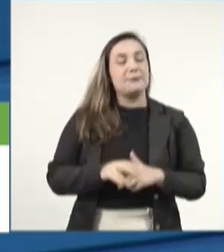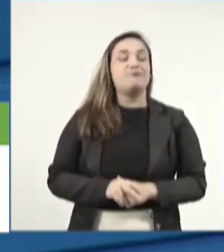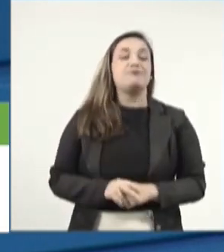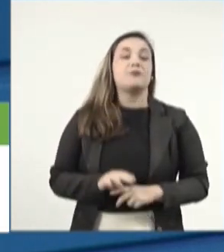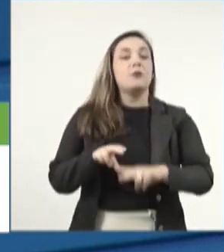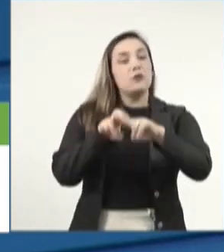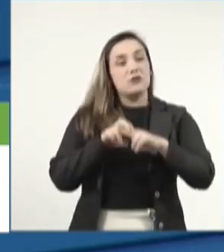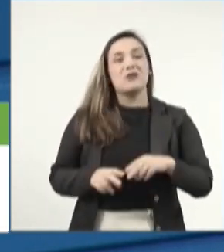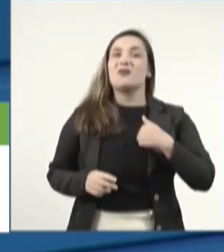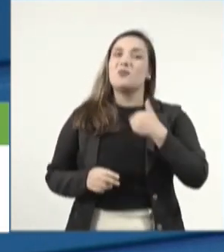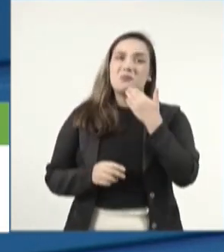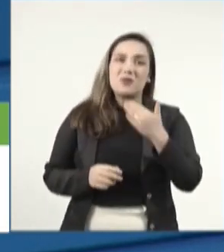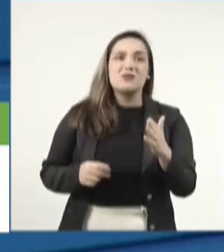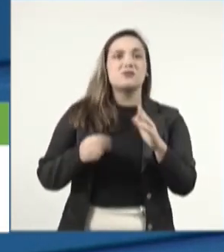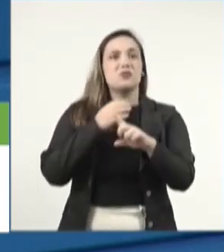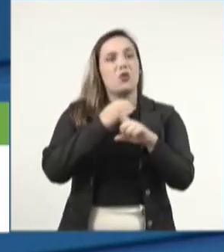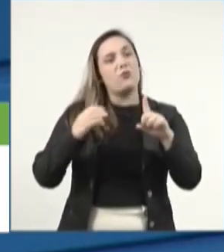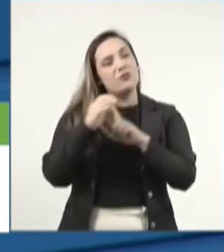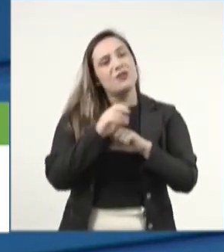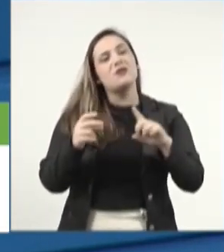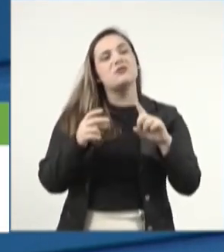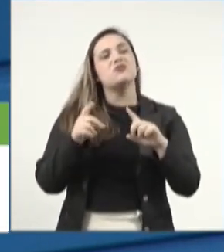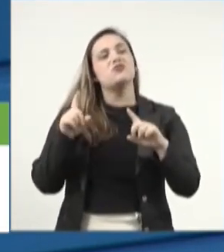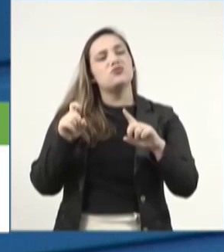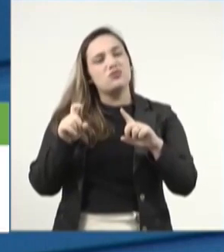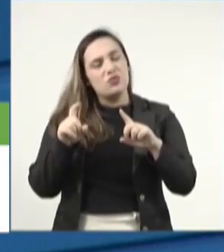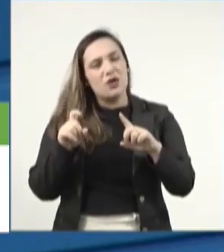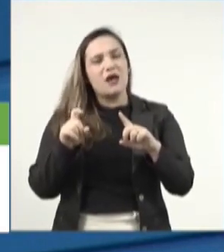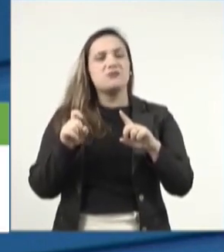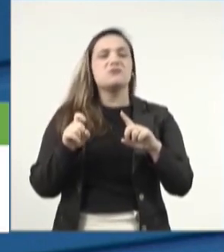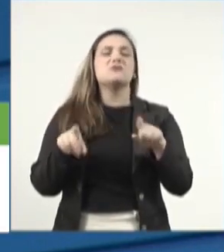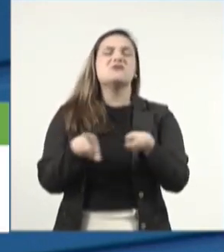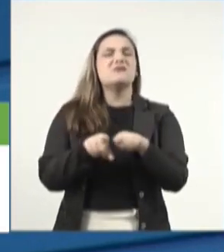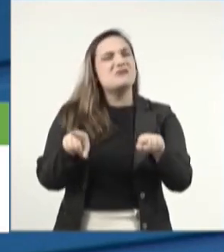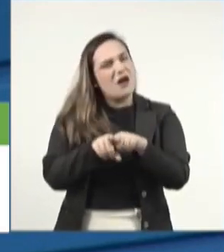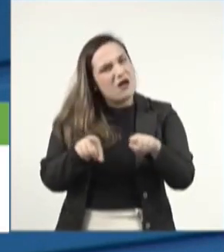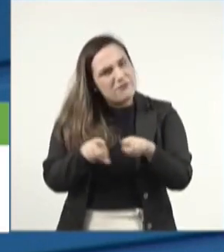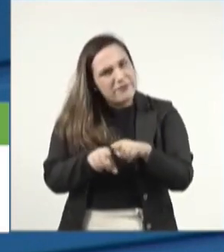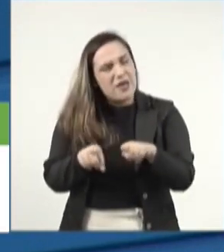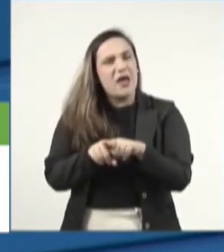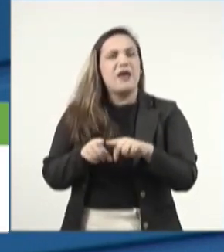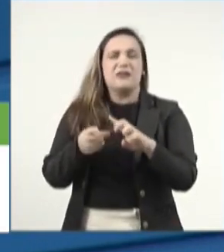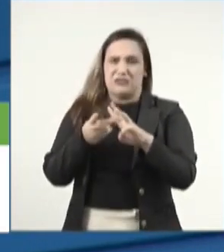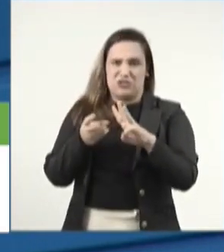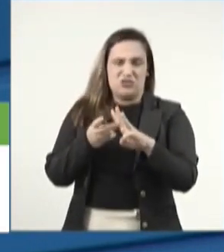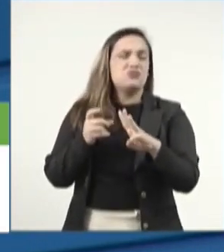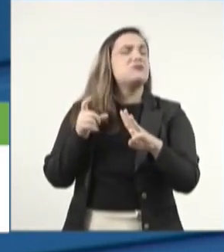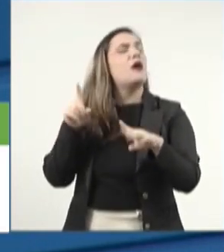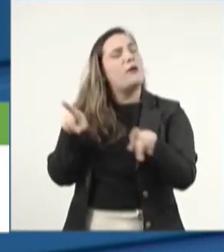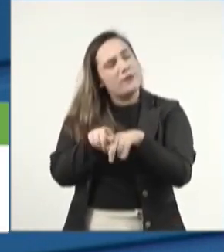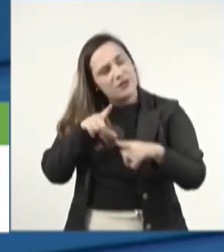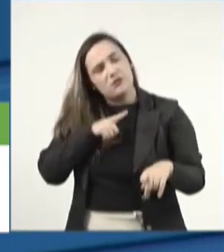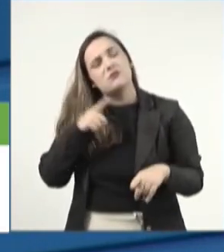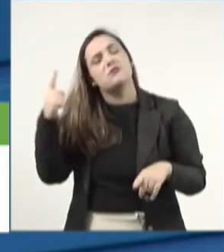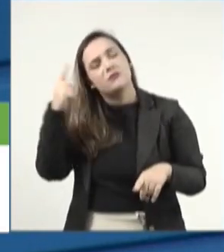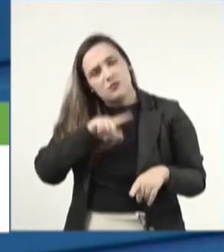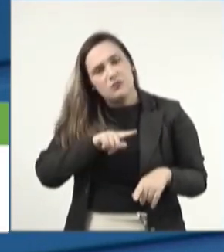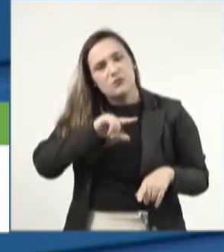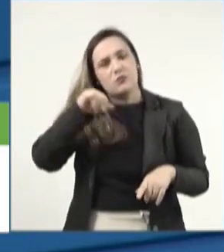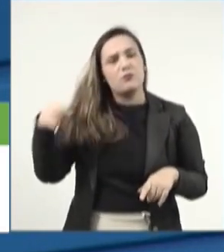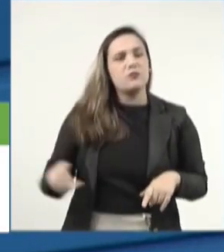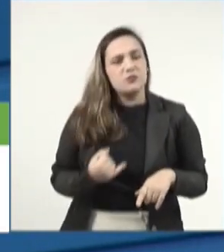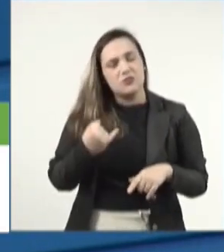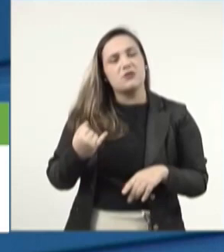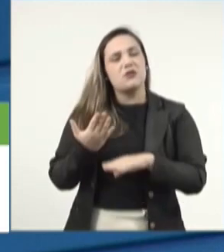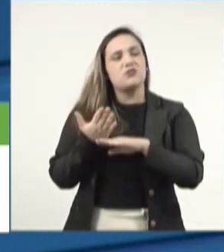então, nós solicitamos que a comunidade indígena de Dourados também seja contemplada com essas iniciativas do governo do estado, que é um governo